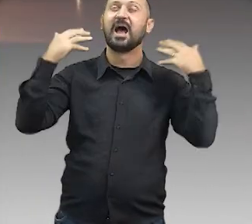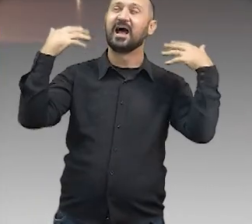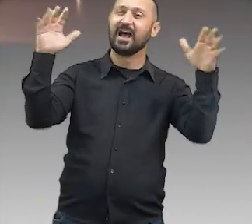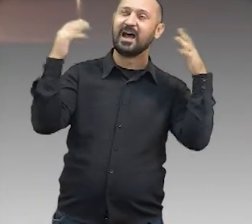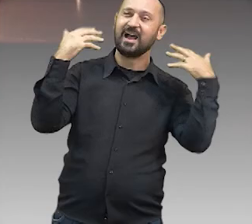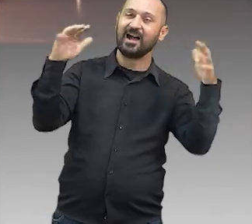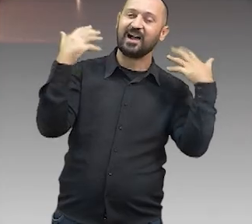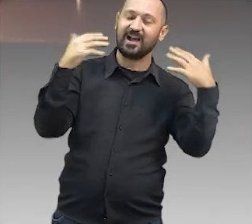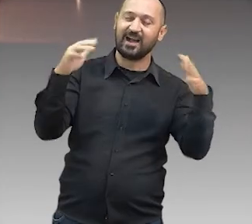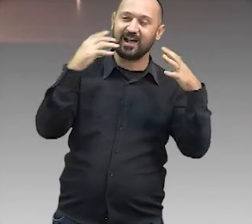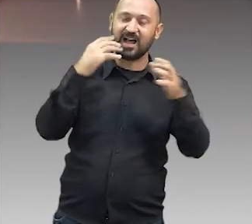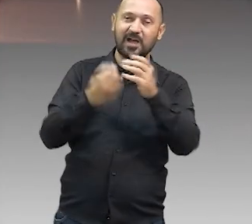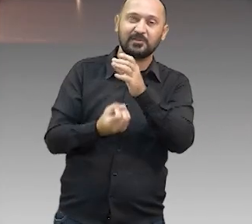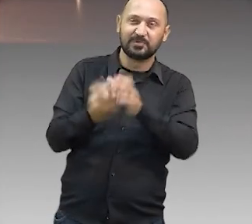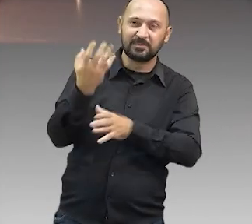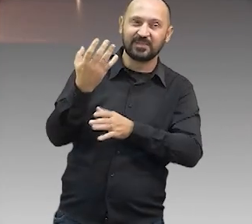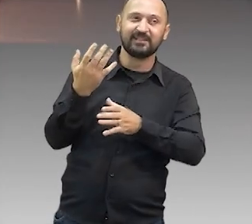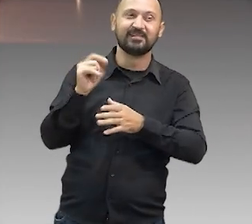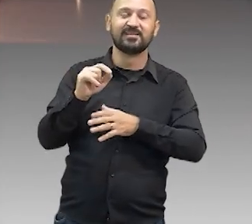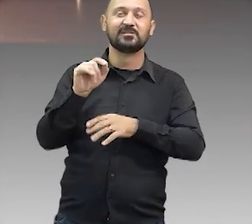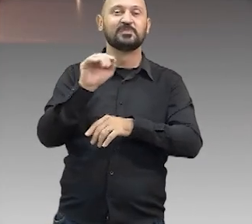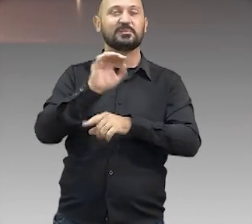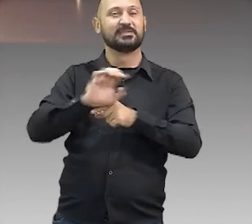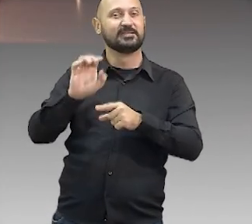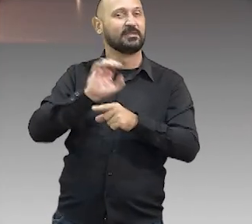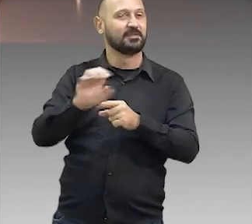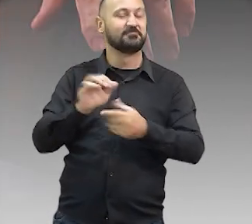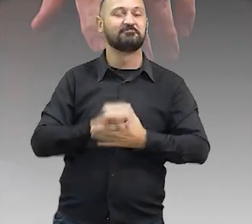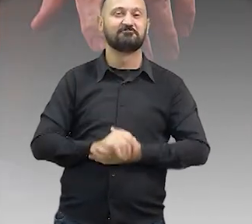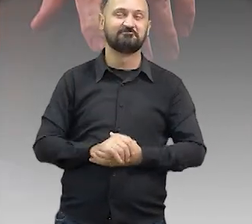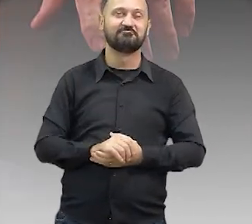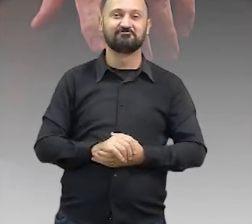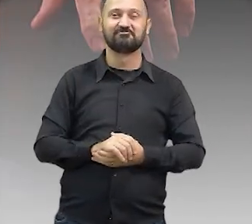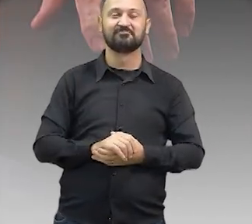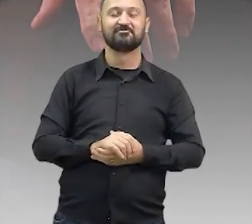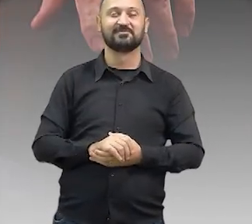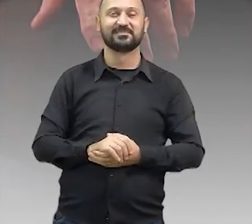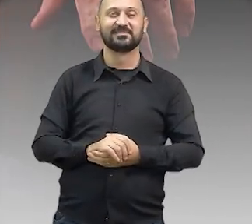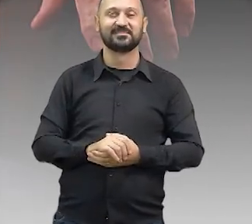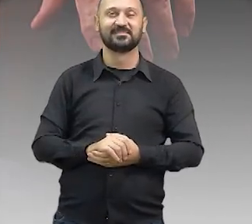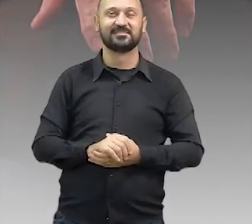para comemorar a instalação do Estado,